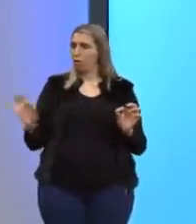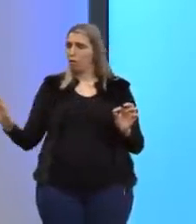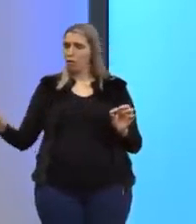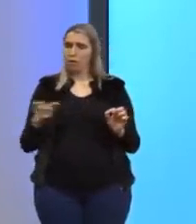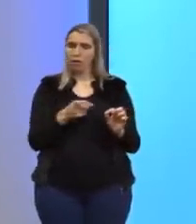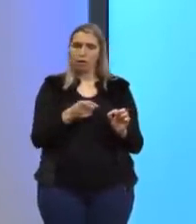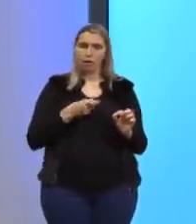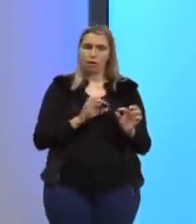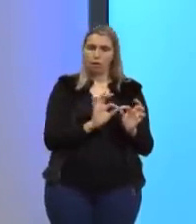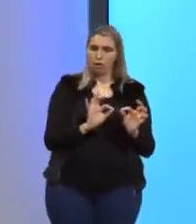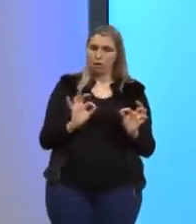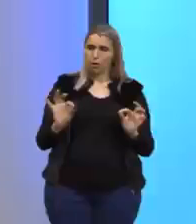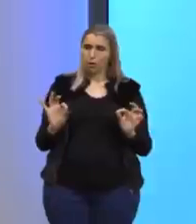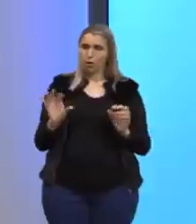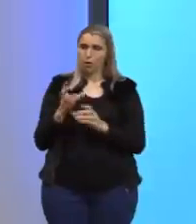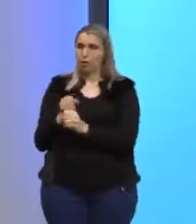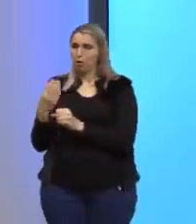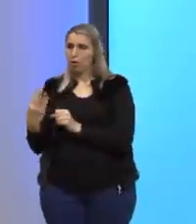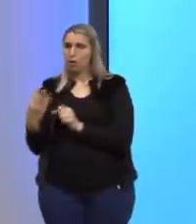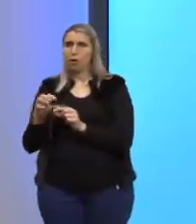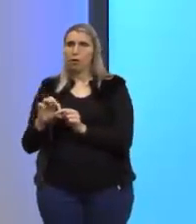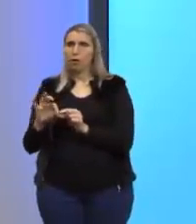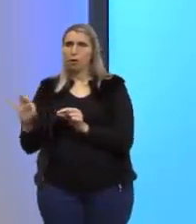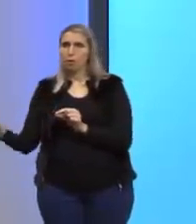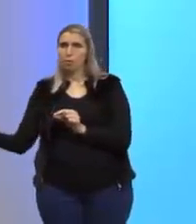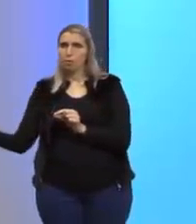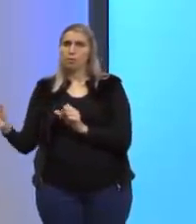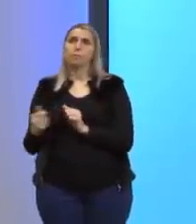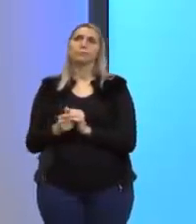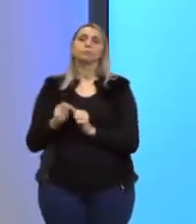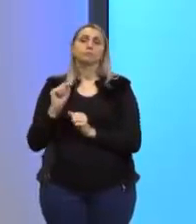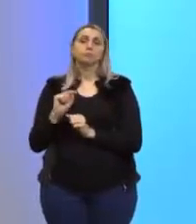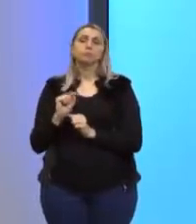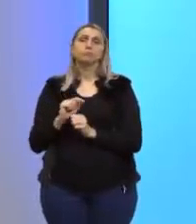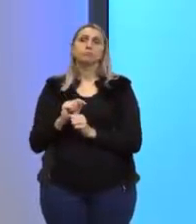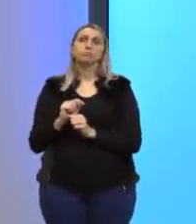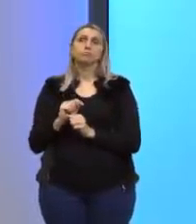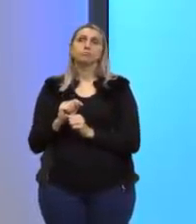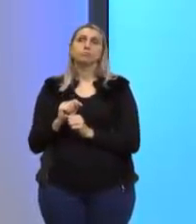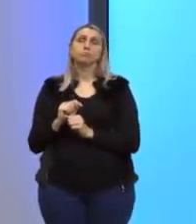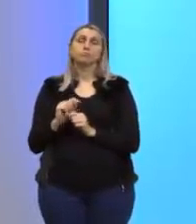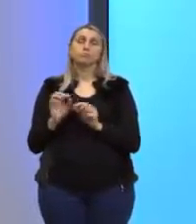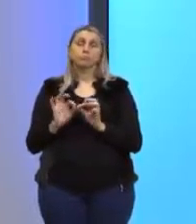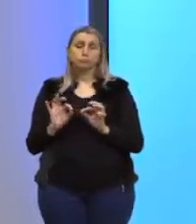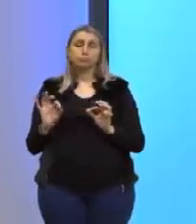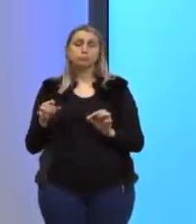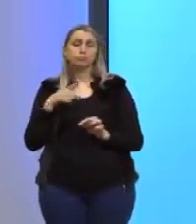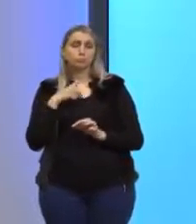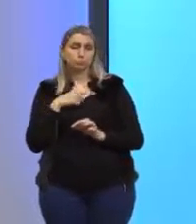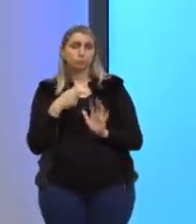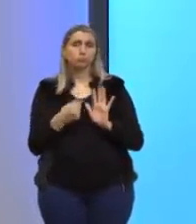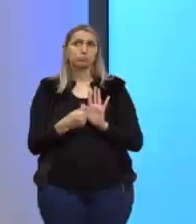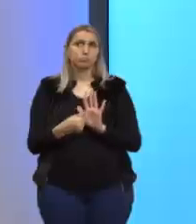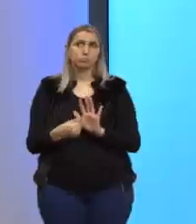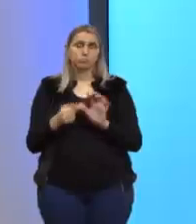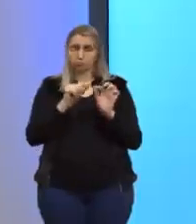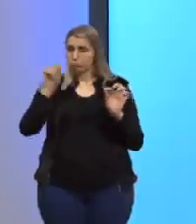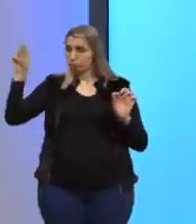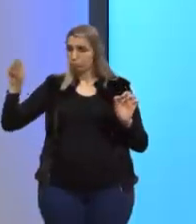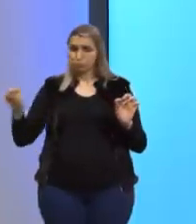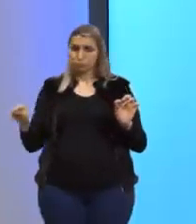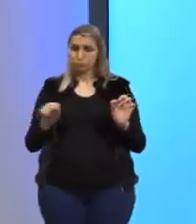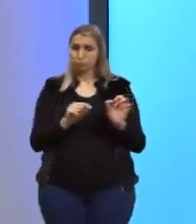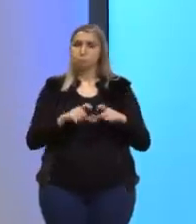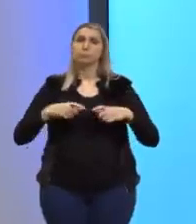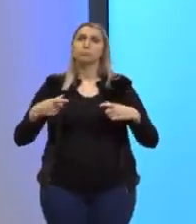x, que é o pedacinho, mais 4. Certo? Então, essas são as medidas que eu tenho do triângulo maior.